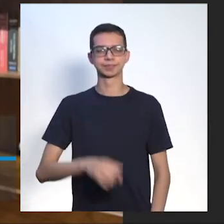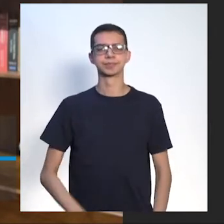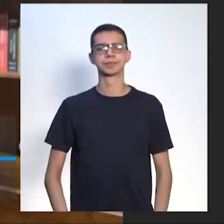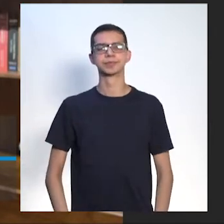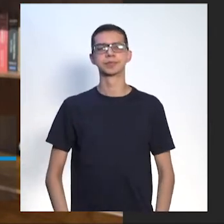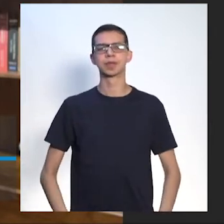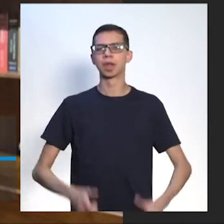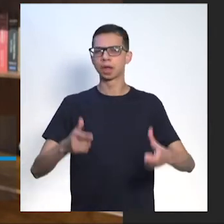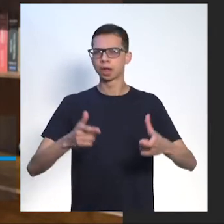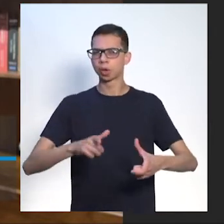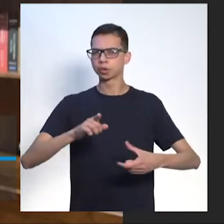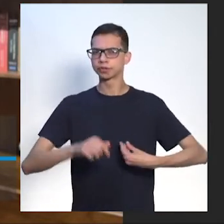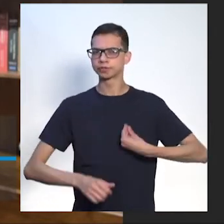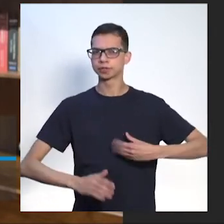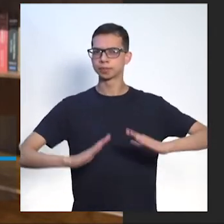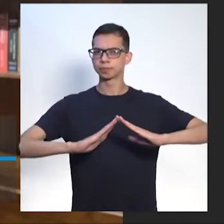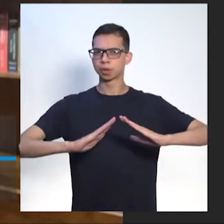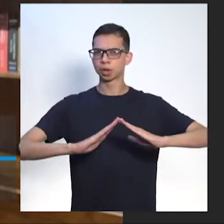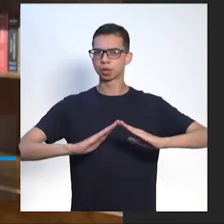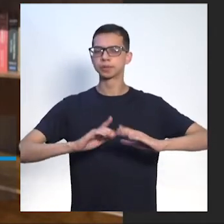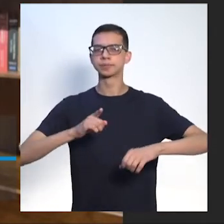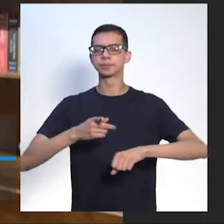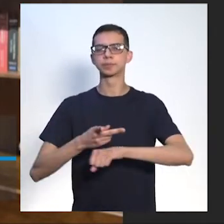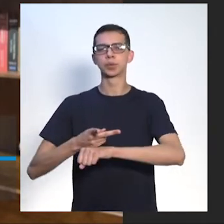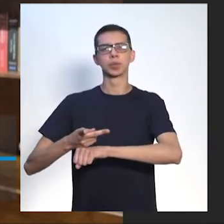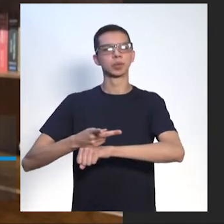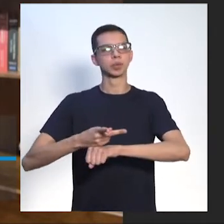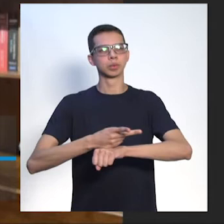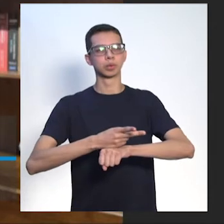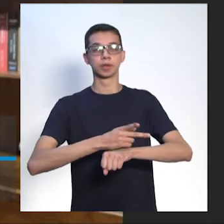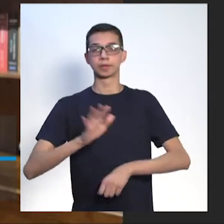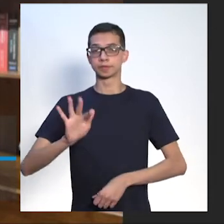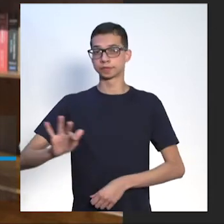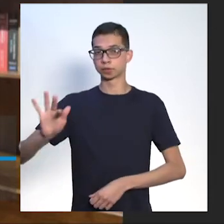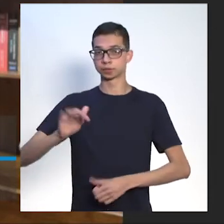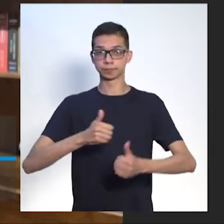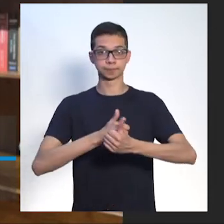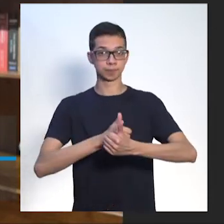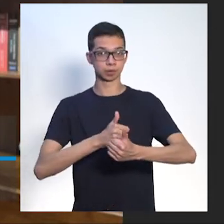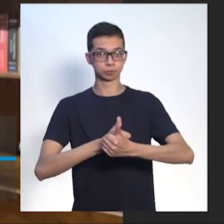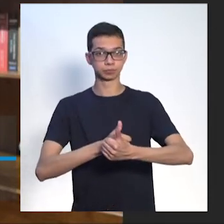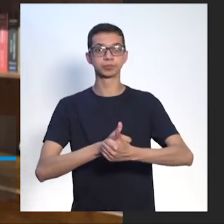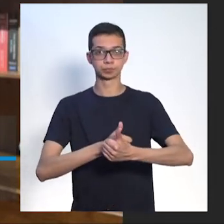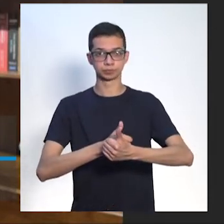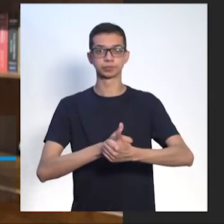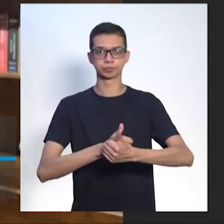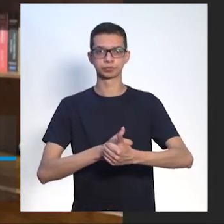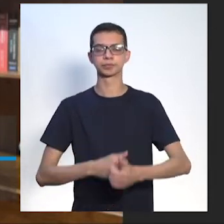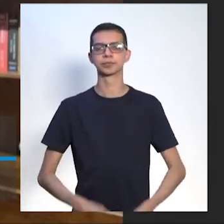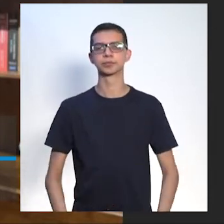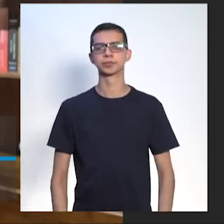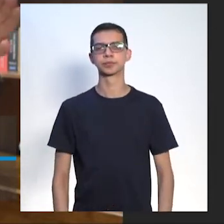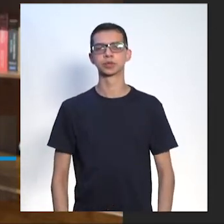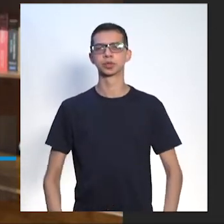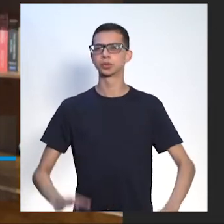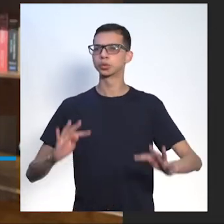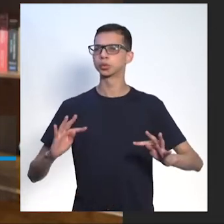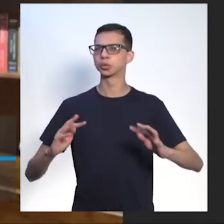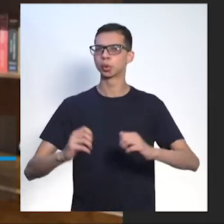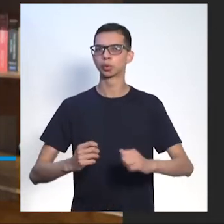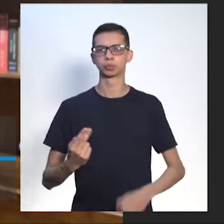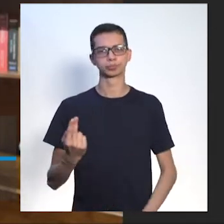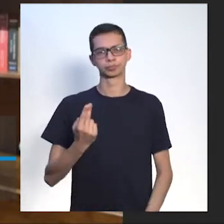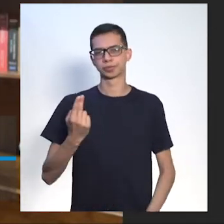você mora, aonde estão essas faculdades, as mais próximas. Não dá para fazer para todas, por quê? Porque cada um mora num lugar e